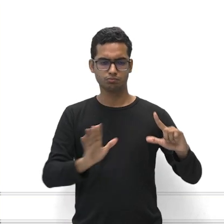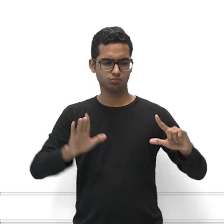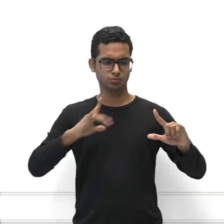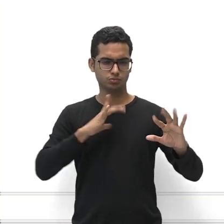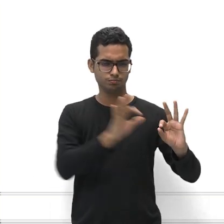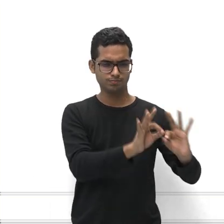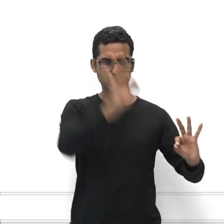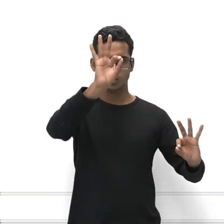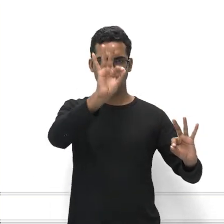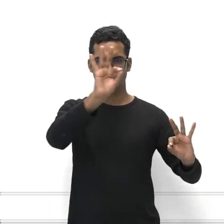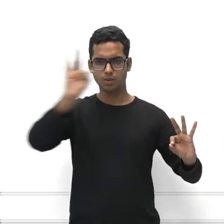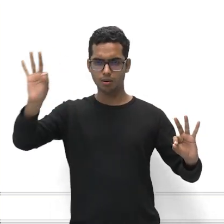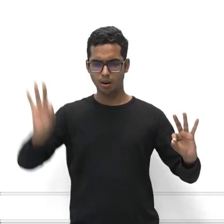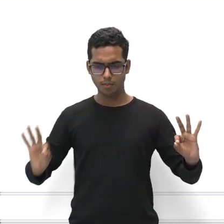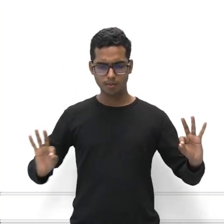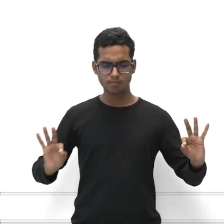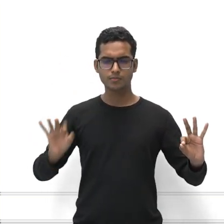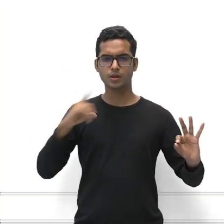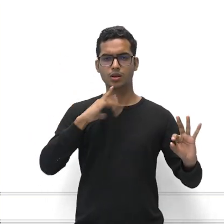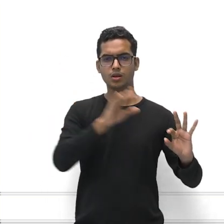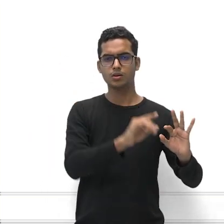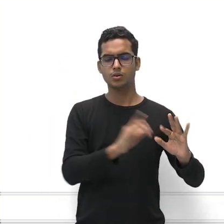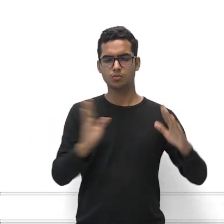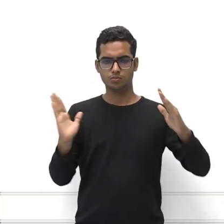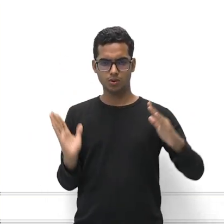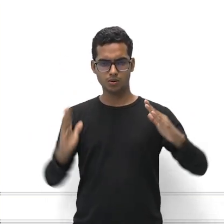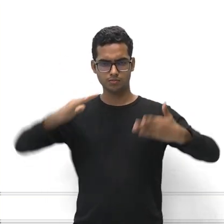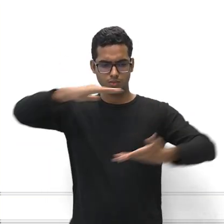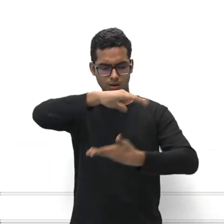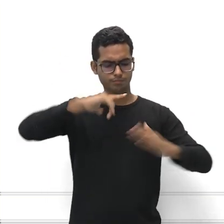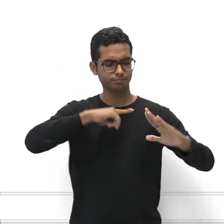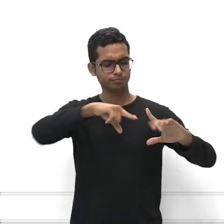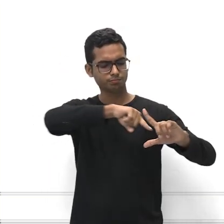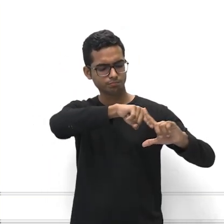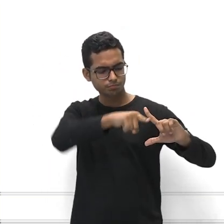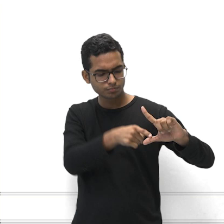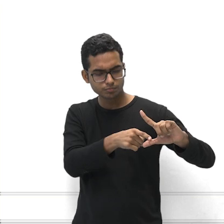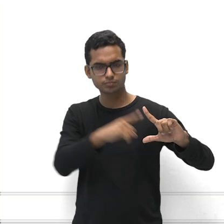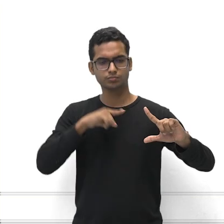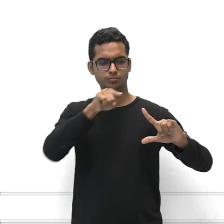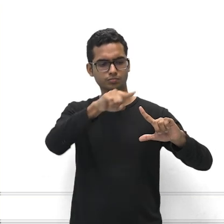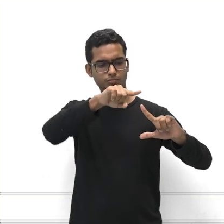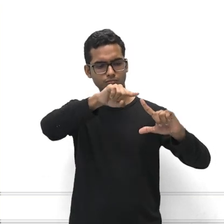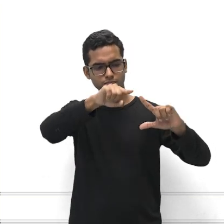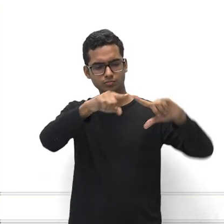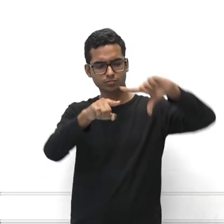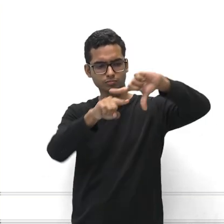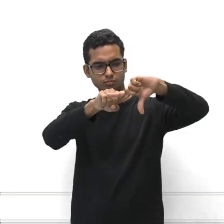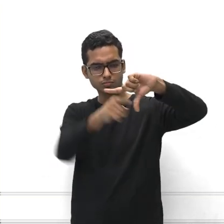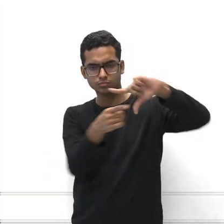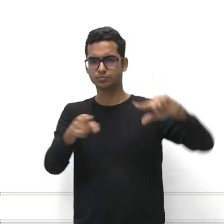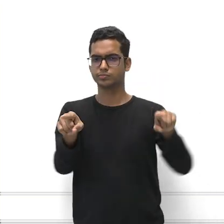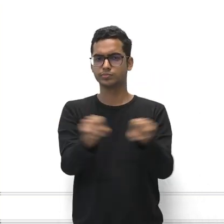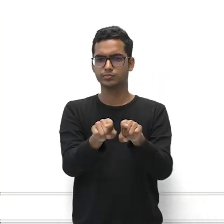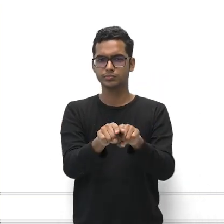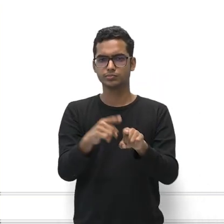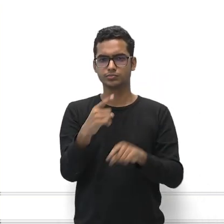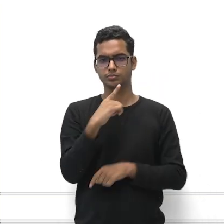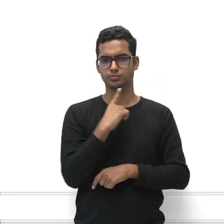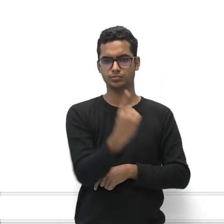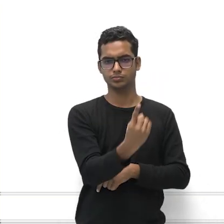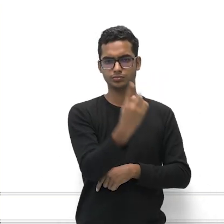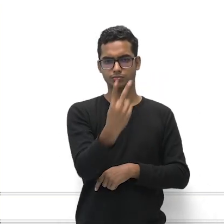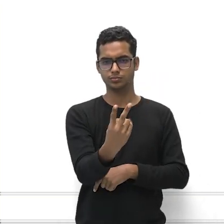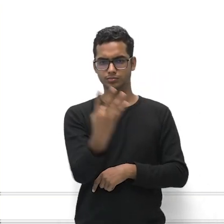alfa, que mede 56 graus, e o ângulo beta, que mede 124, qual é a característica aqui? Dois